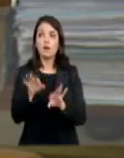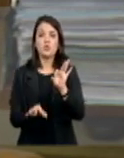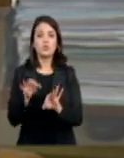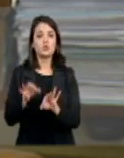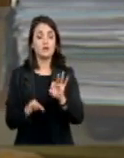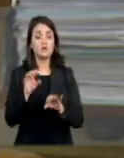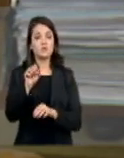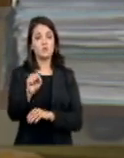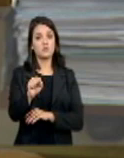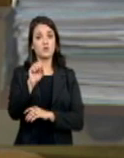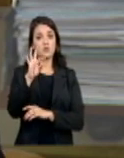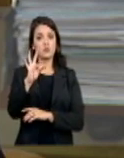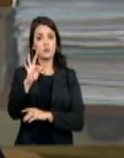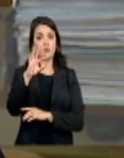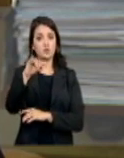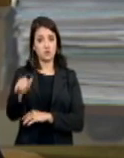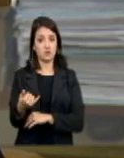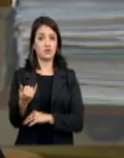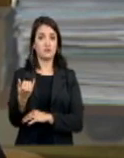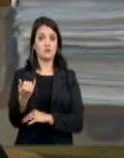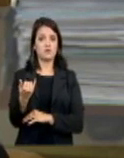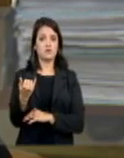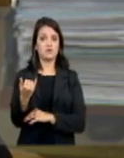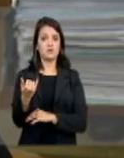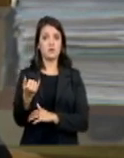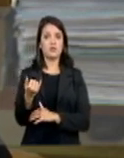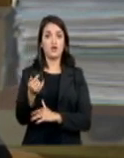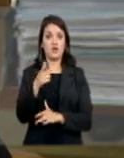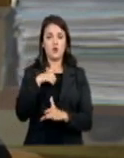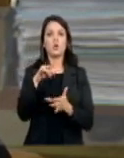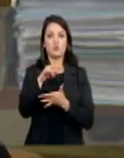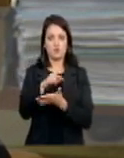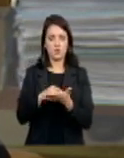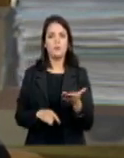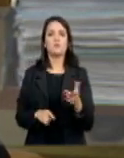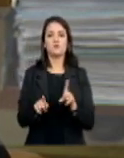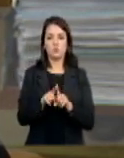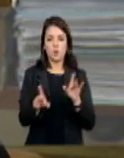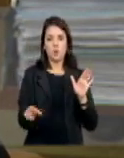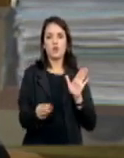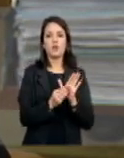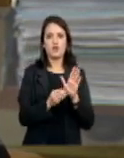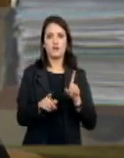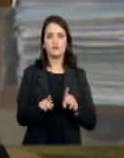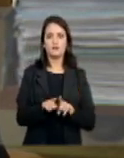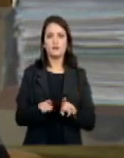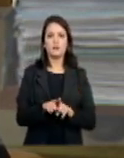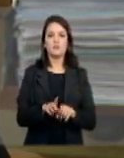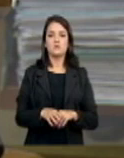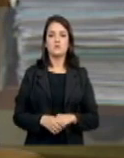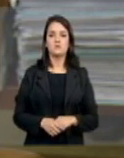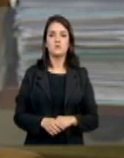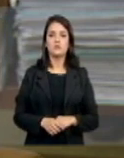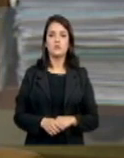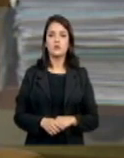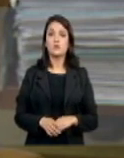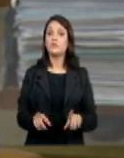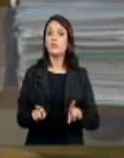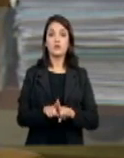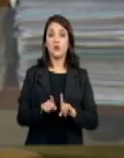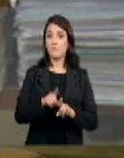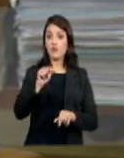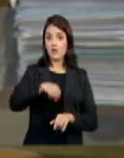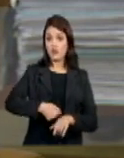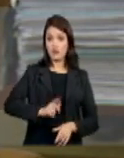de justiça é documento aqui esses precedentes do stj e também do próprio supremo